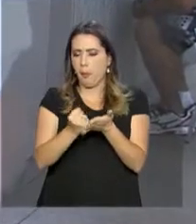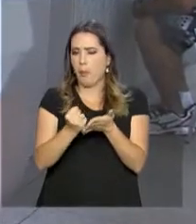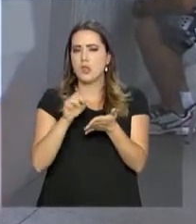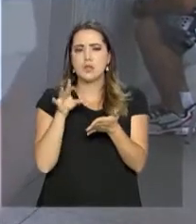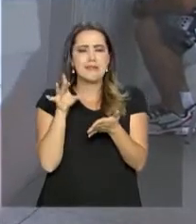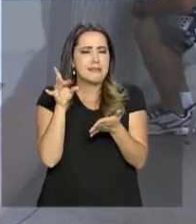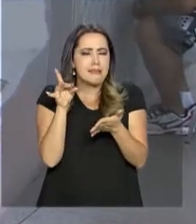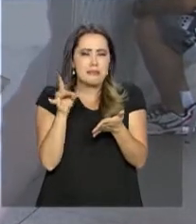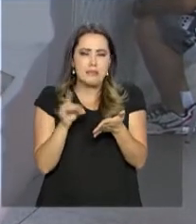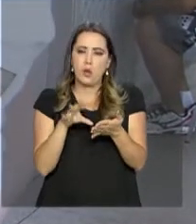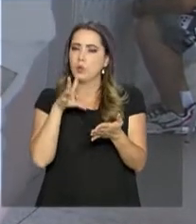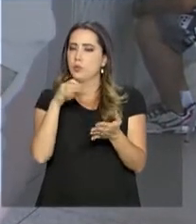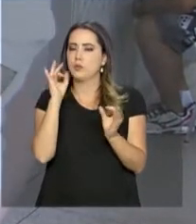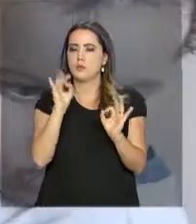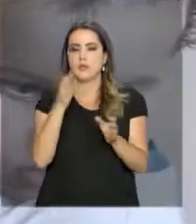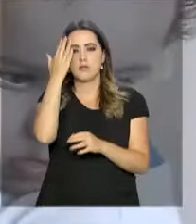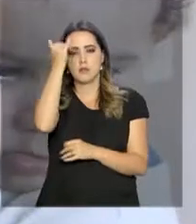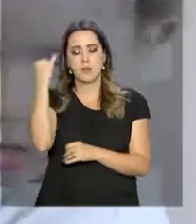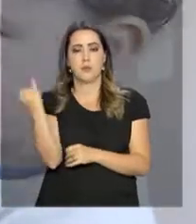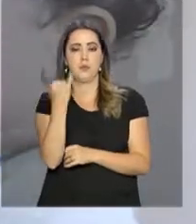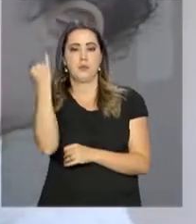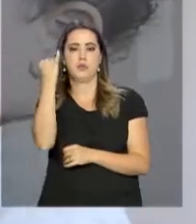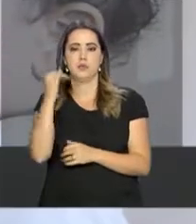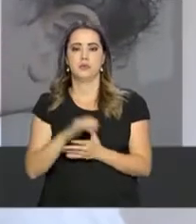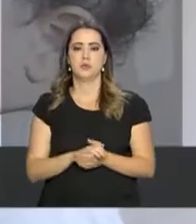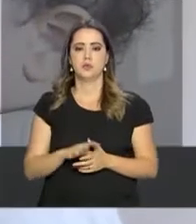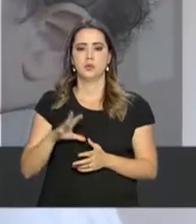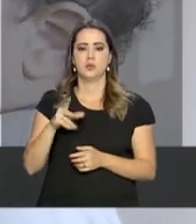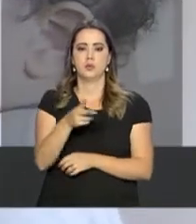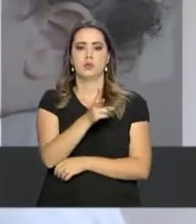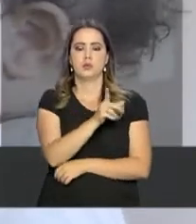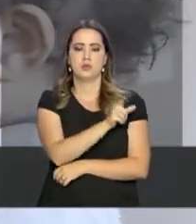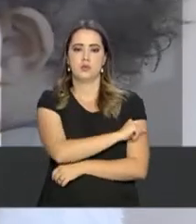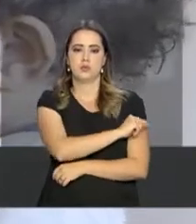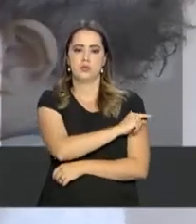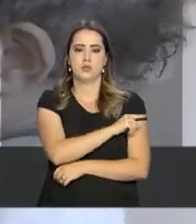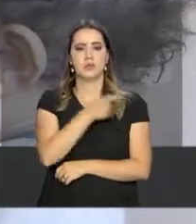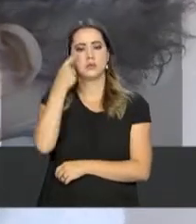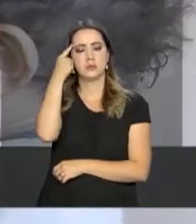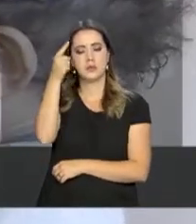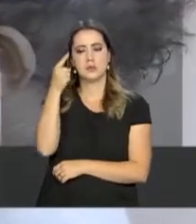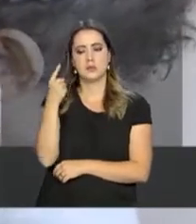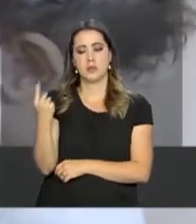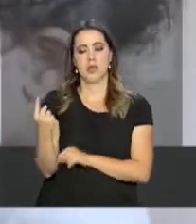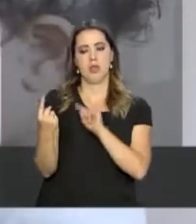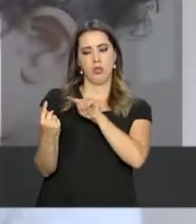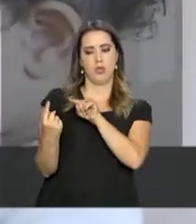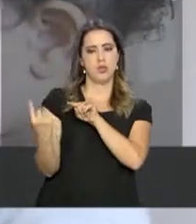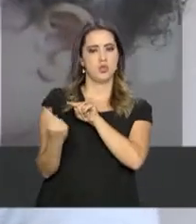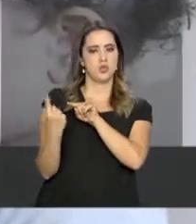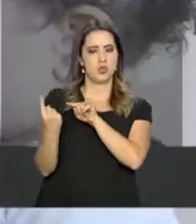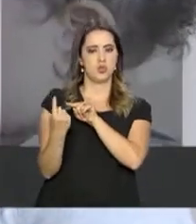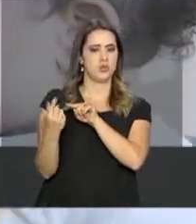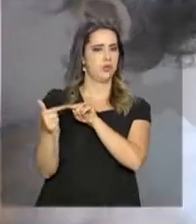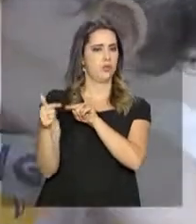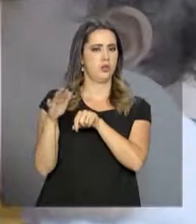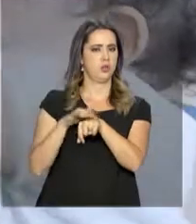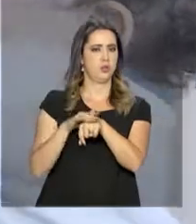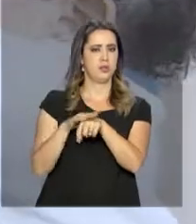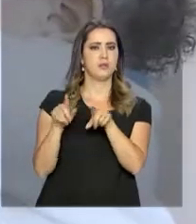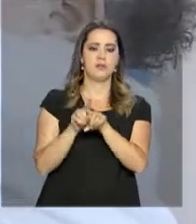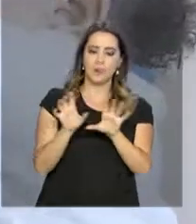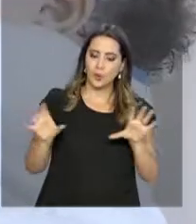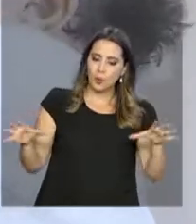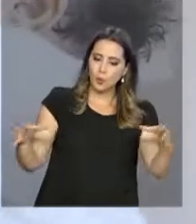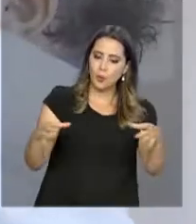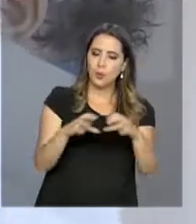sabe a importância de prevenir como todas as vacinas não é tanto pensando nele individualmente para ele adoecer quanto no coletivo